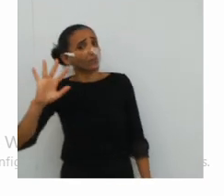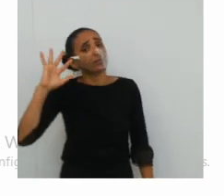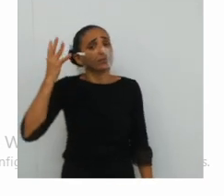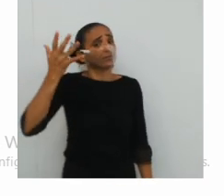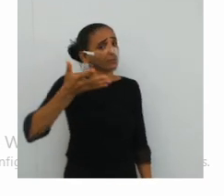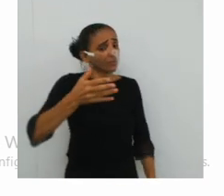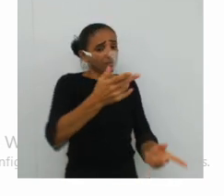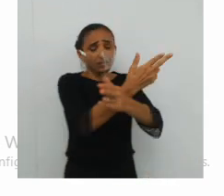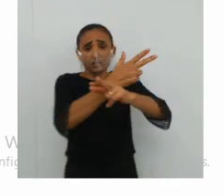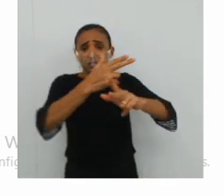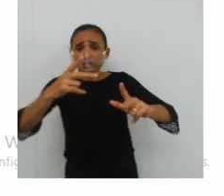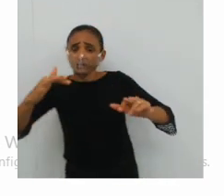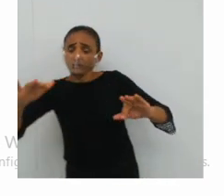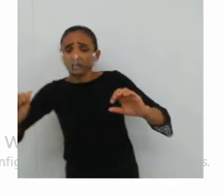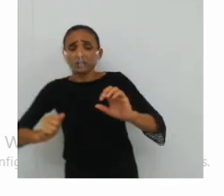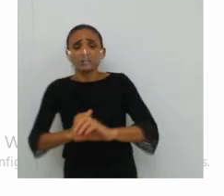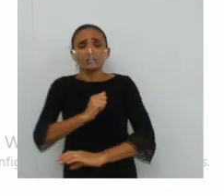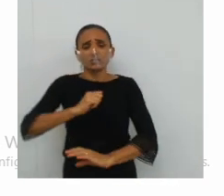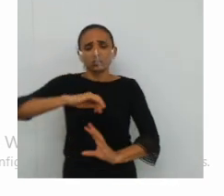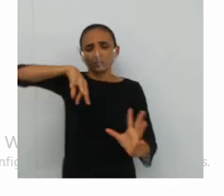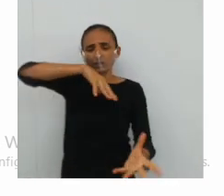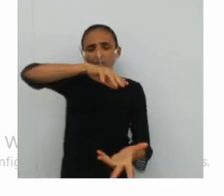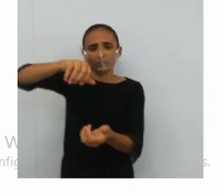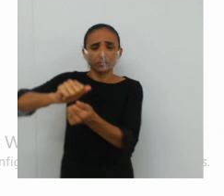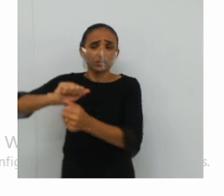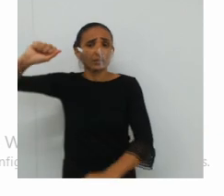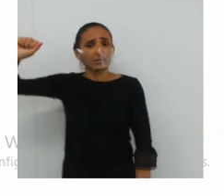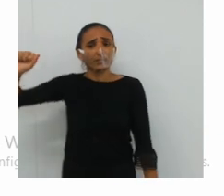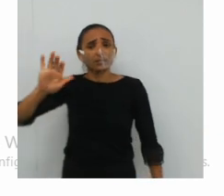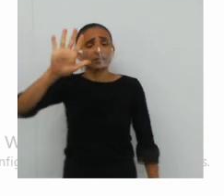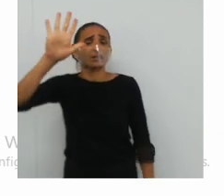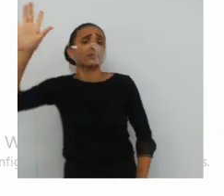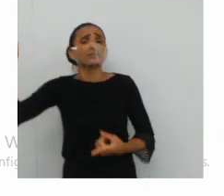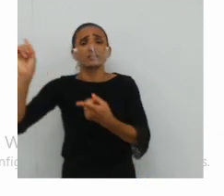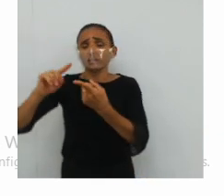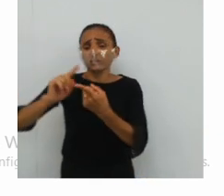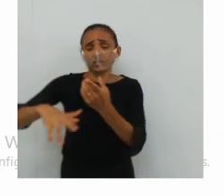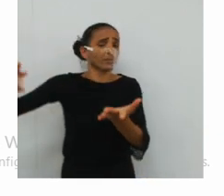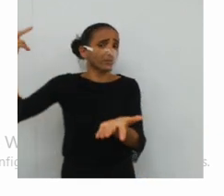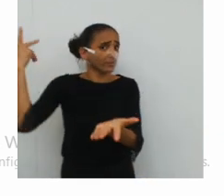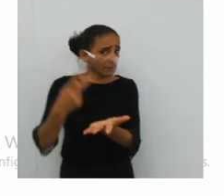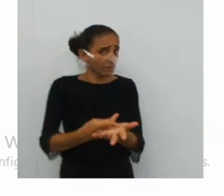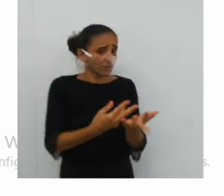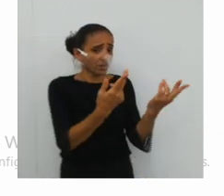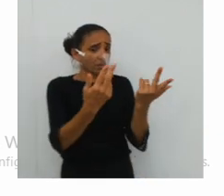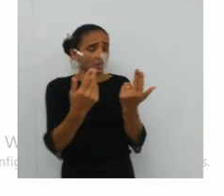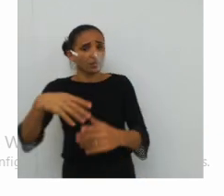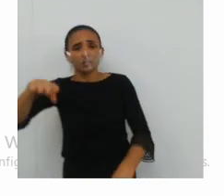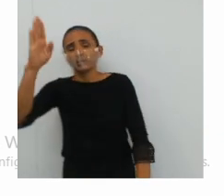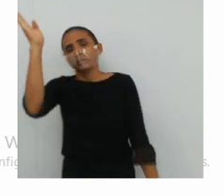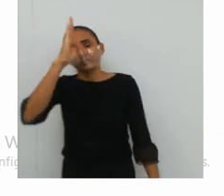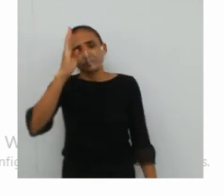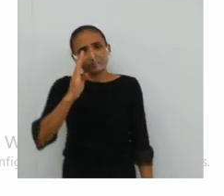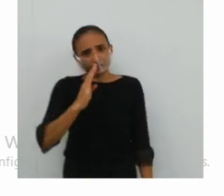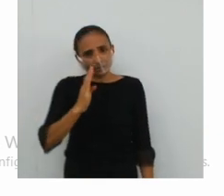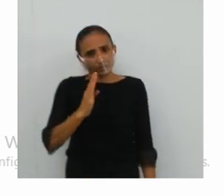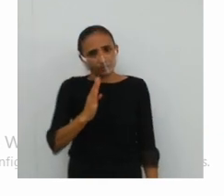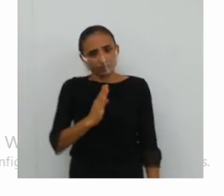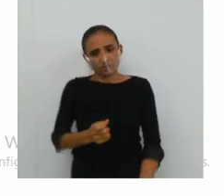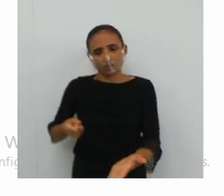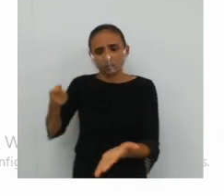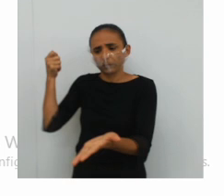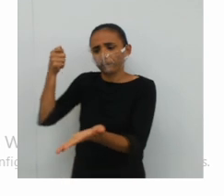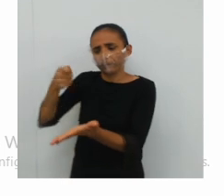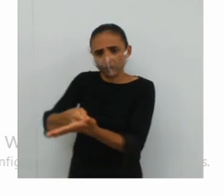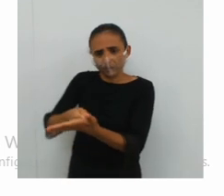mundo, principalmente na Ásia. Então ele pega um pedaço de terra e ele paga aquela terra em forma de